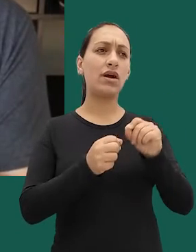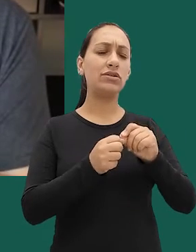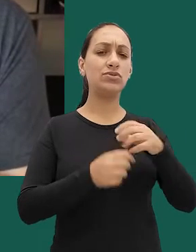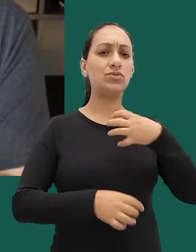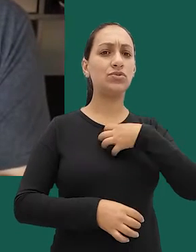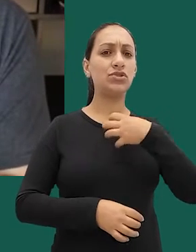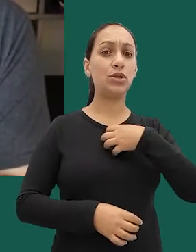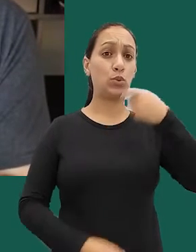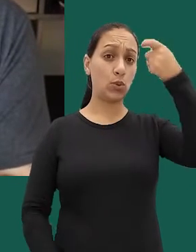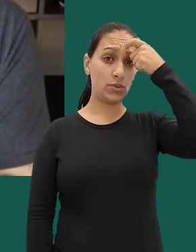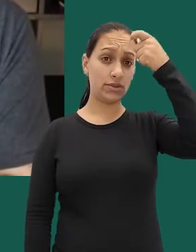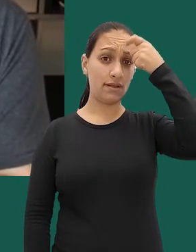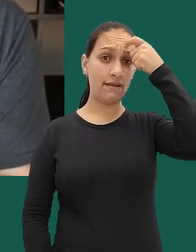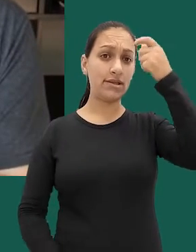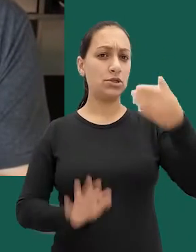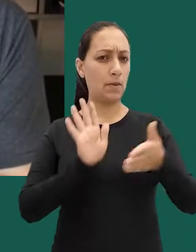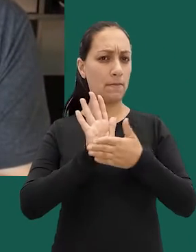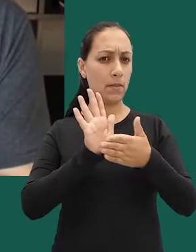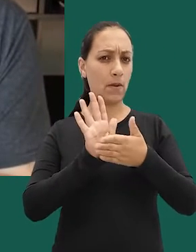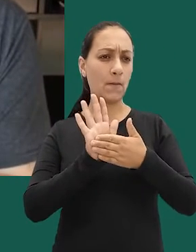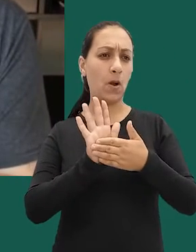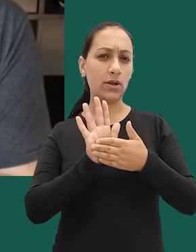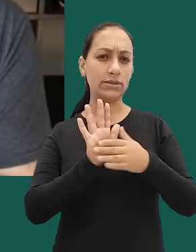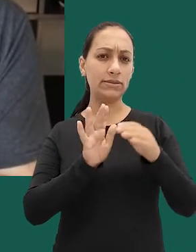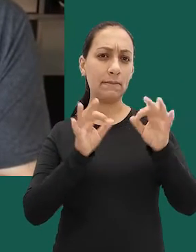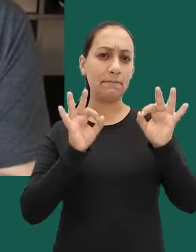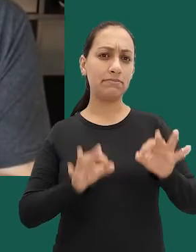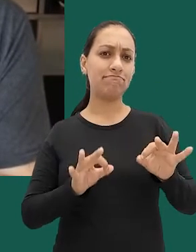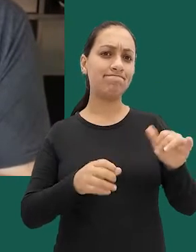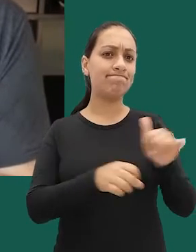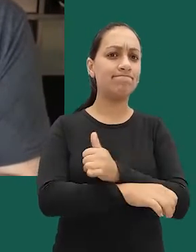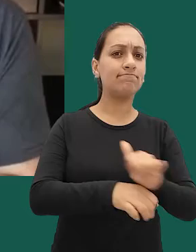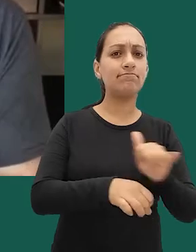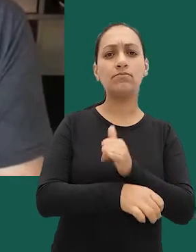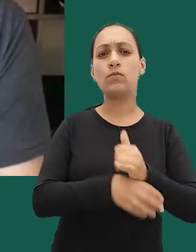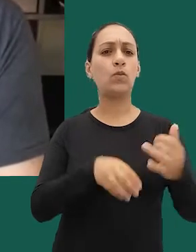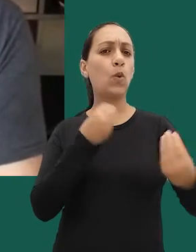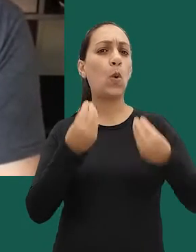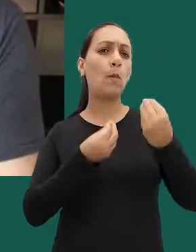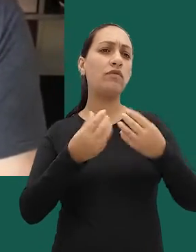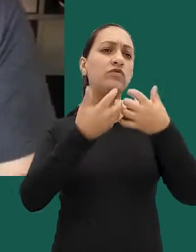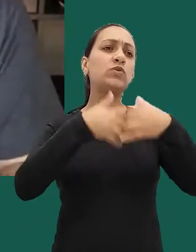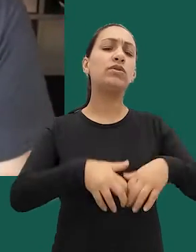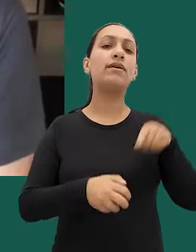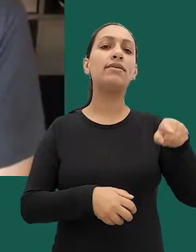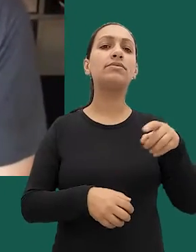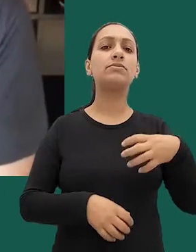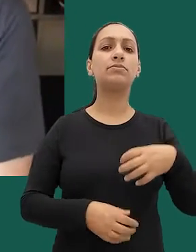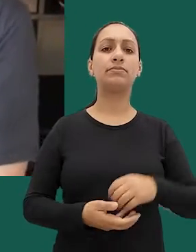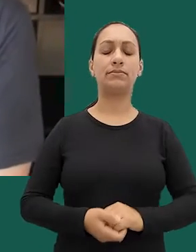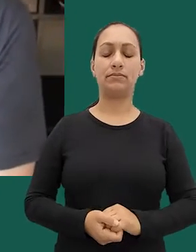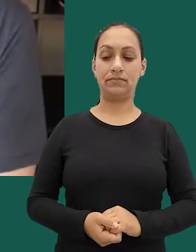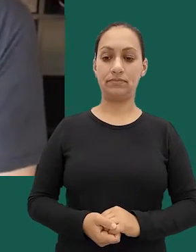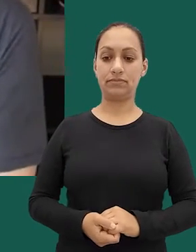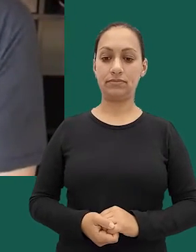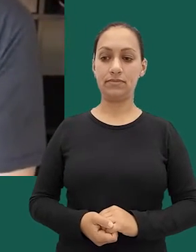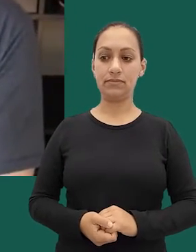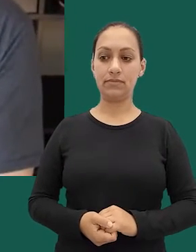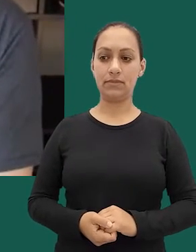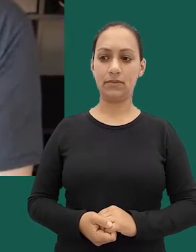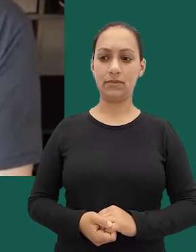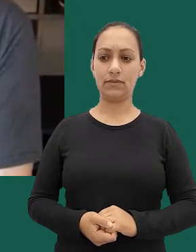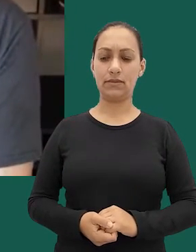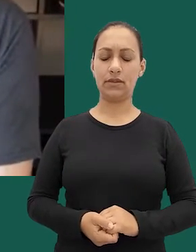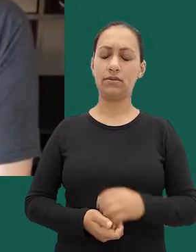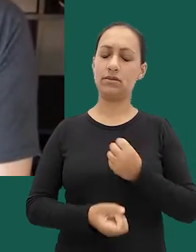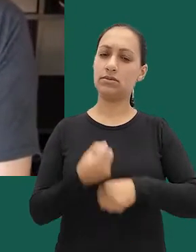forma consciente, proposital, estratégica? Como é que é esse processo para ti? Isso foi em